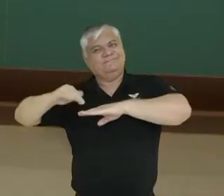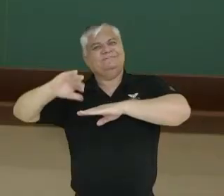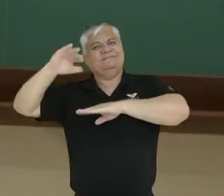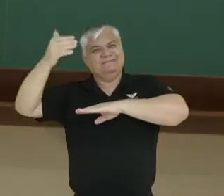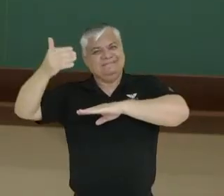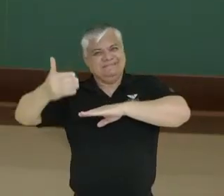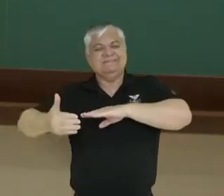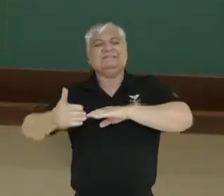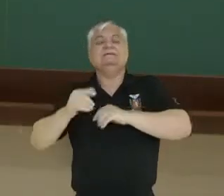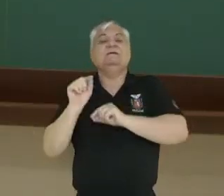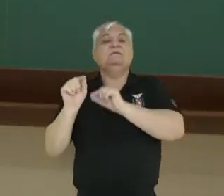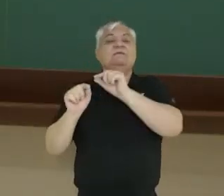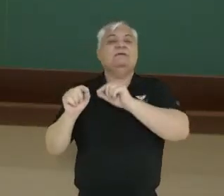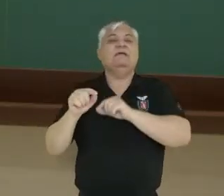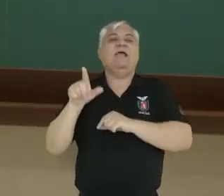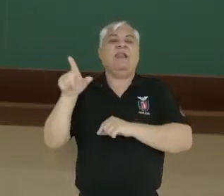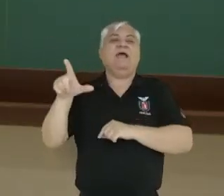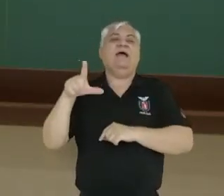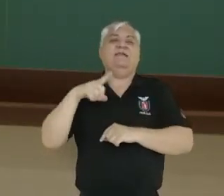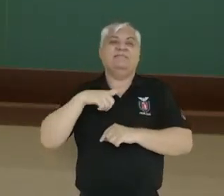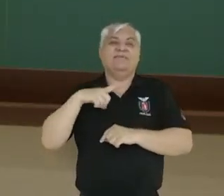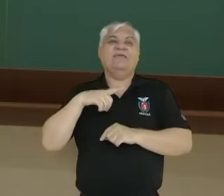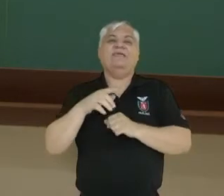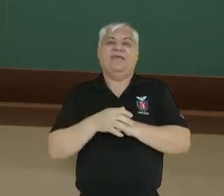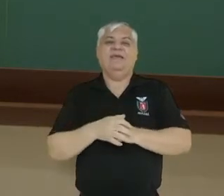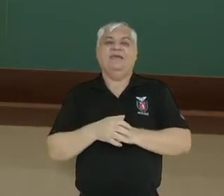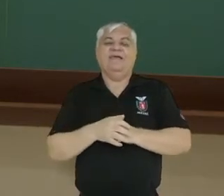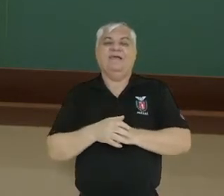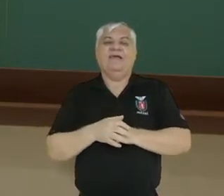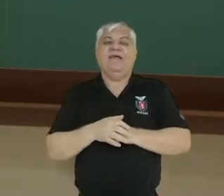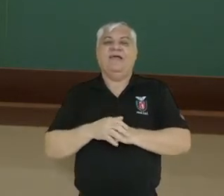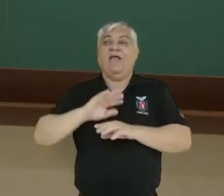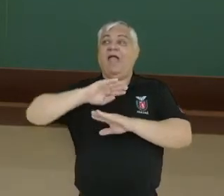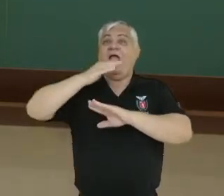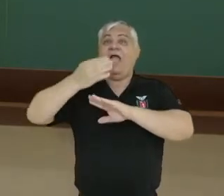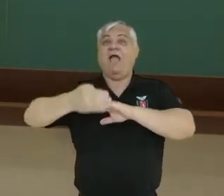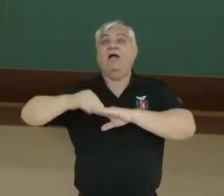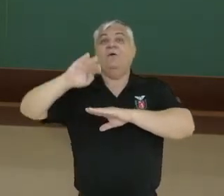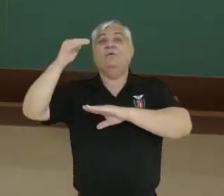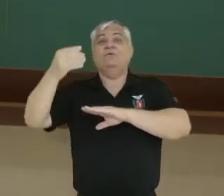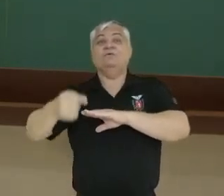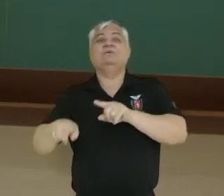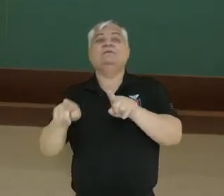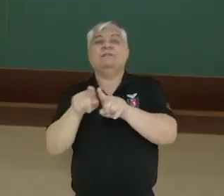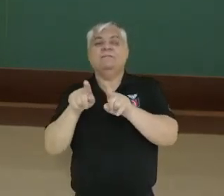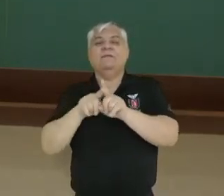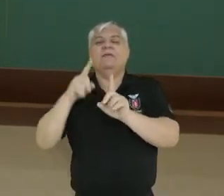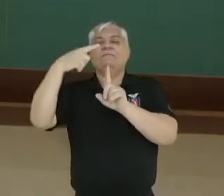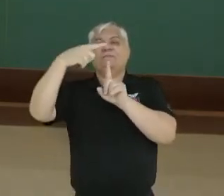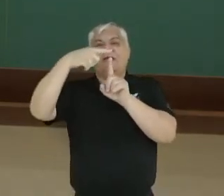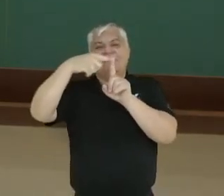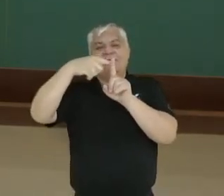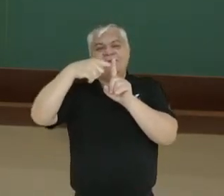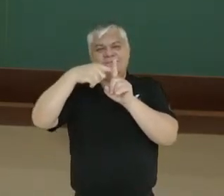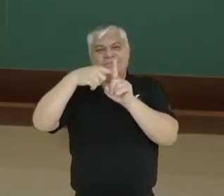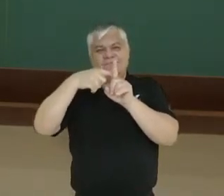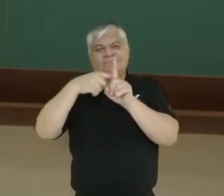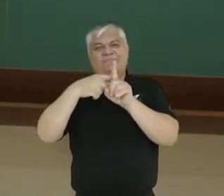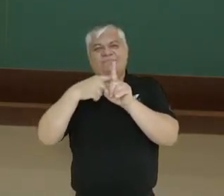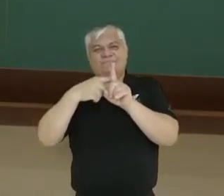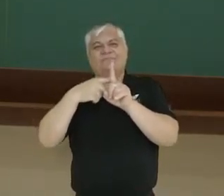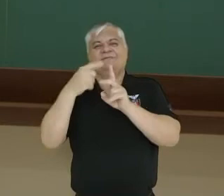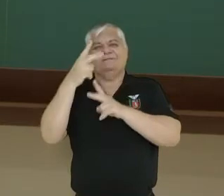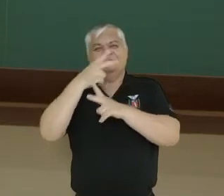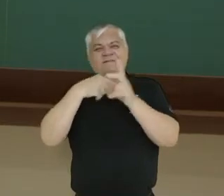do sudeste, o clima tropical de altitude, que apresenta temperaturas mais baixas se eu comparar